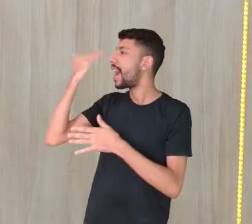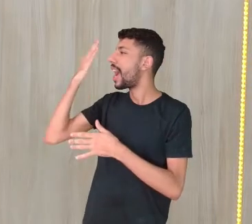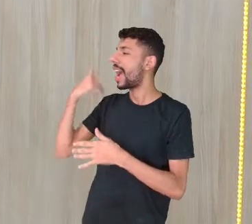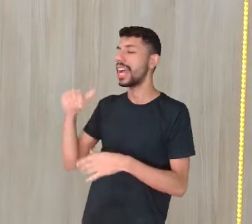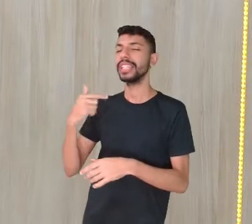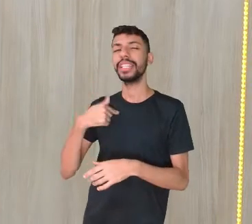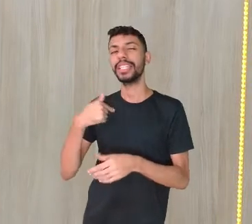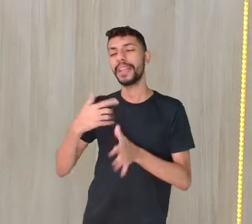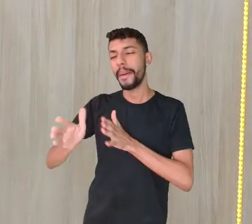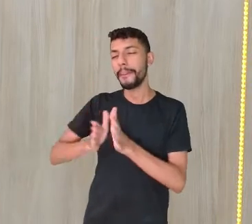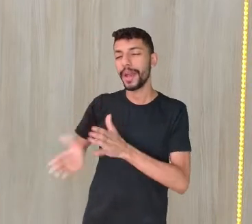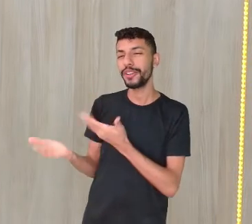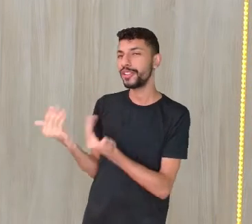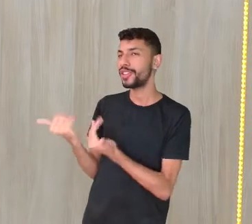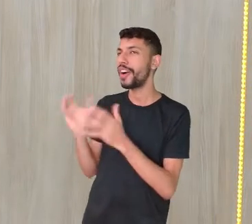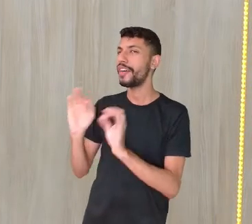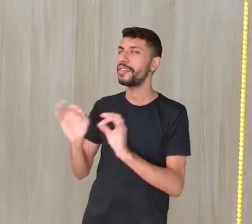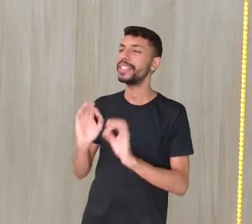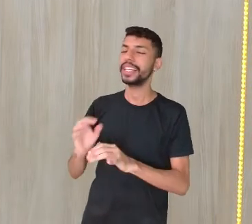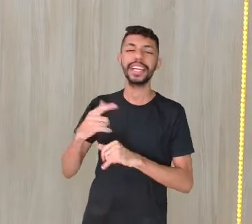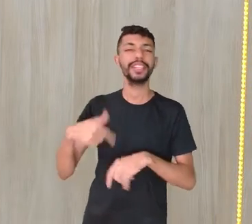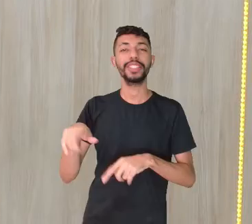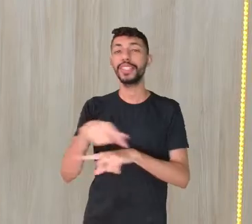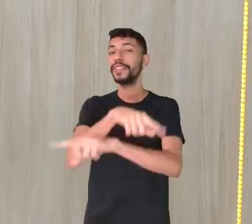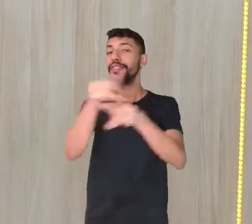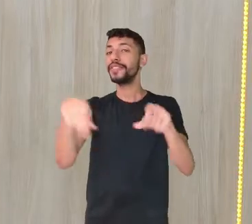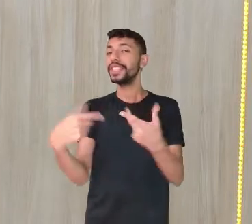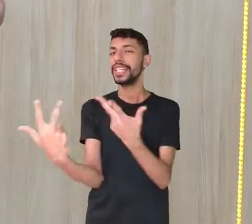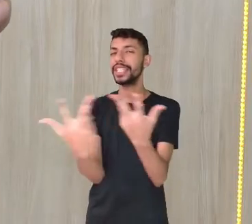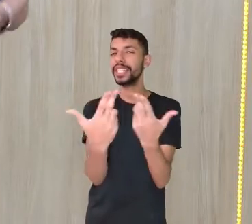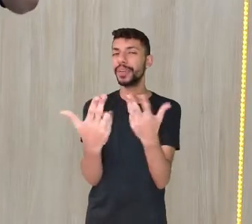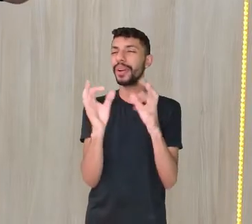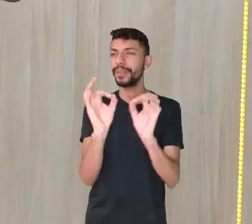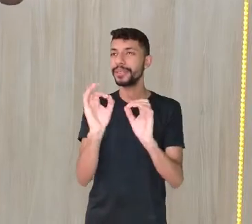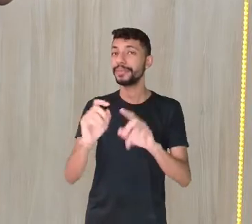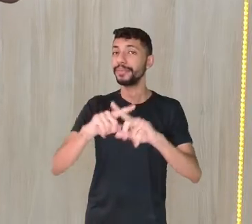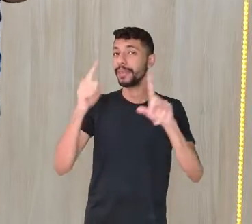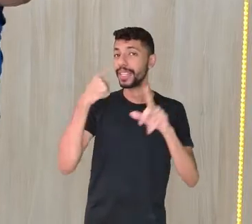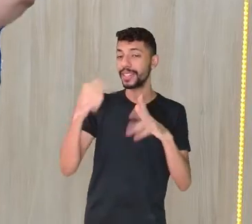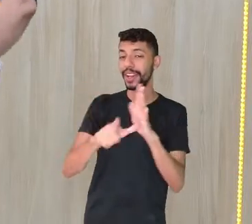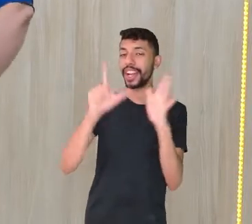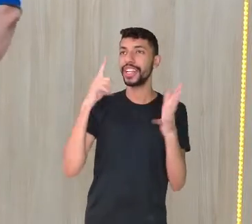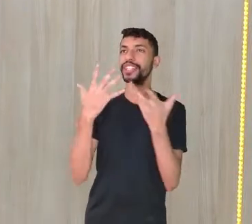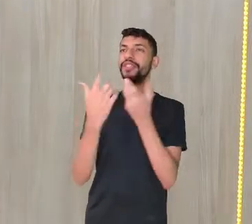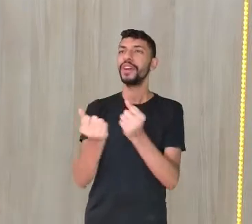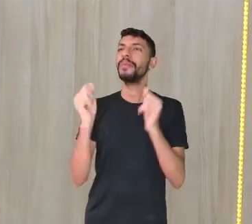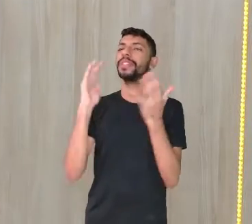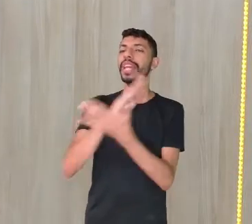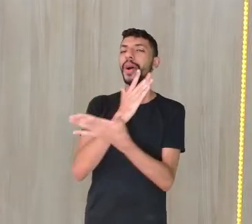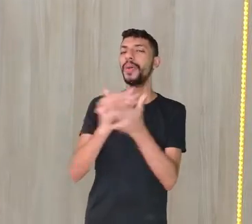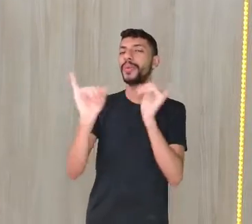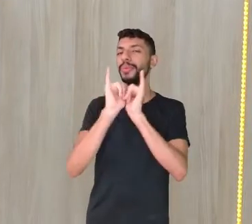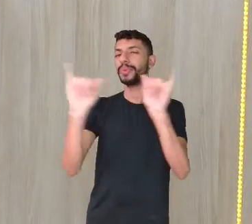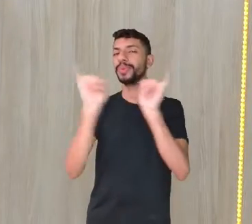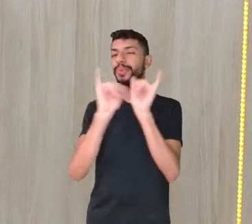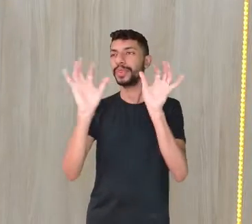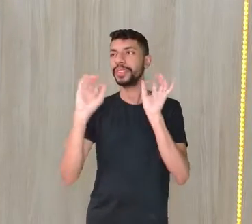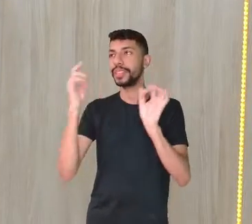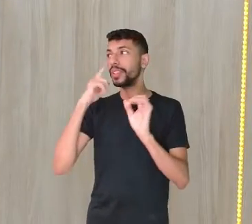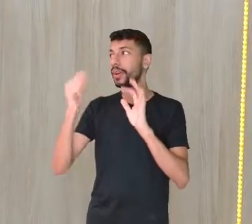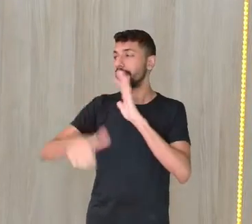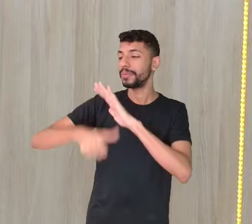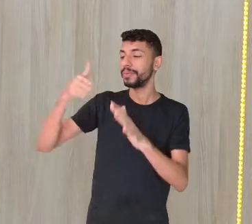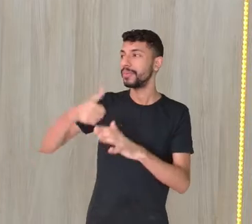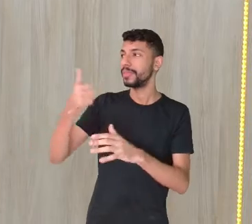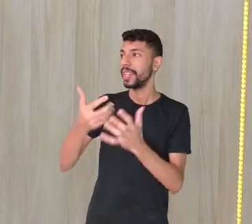adolescente, nessa época aí, né, de vocês, da idade de vocês. Mas antes, vamos para alguns avisos. O primeiro aviso aí que eu gostaria